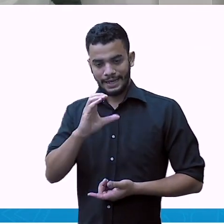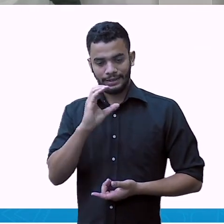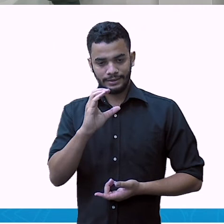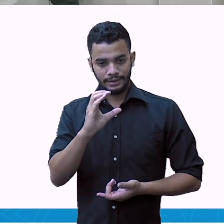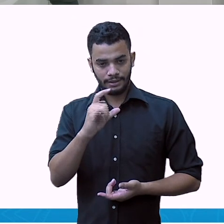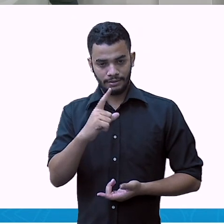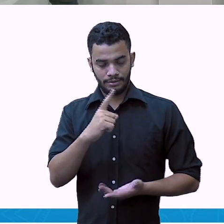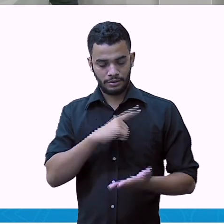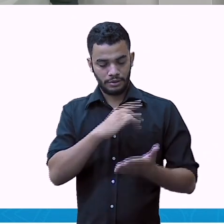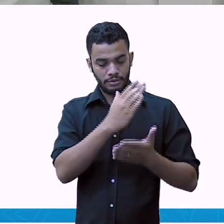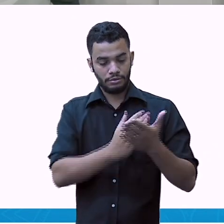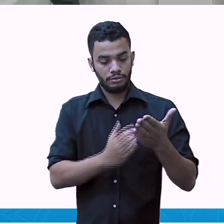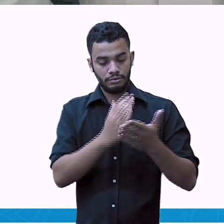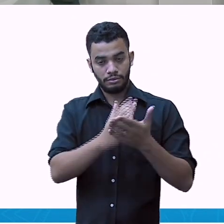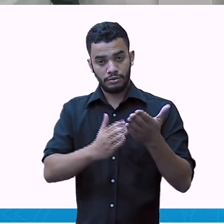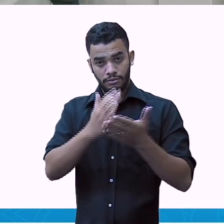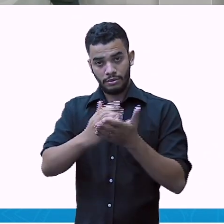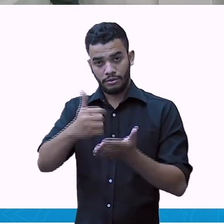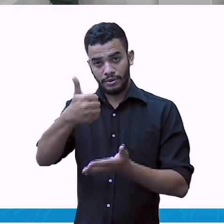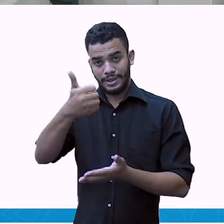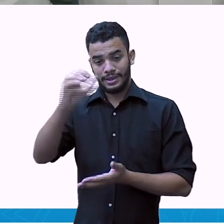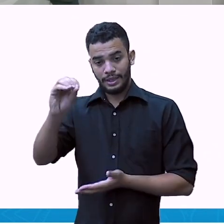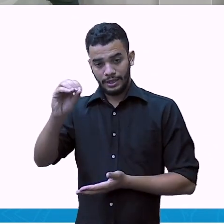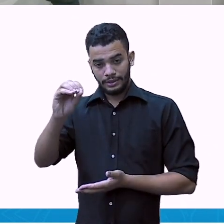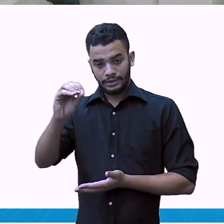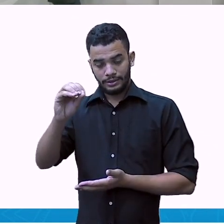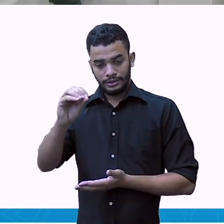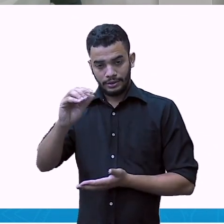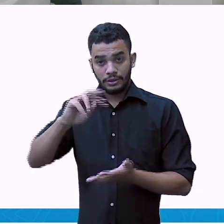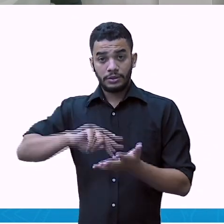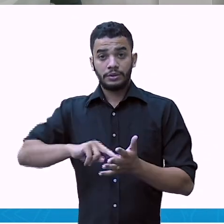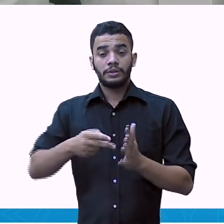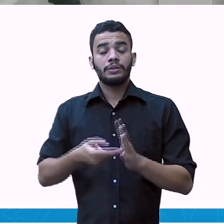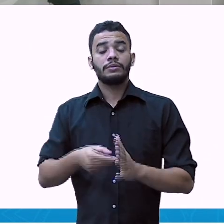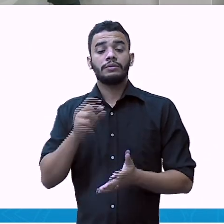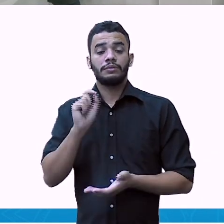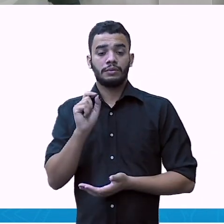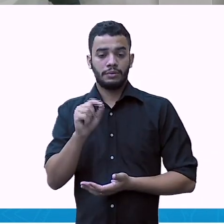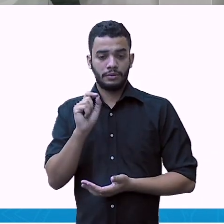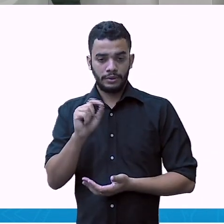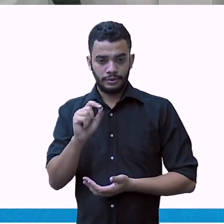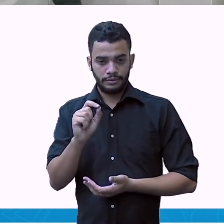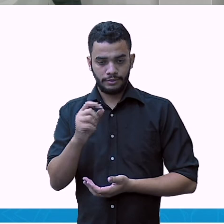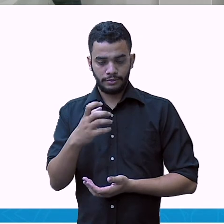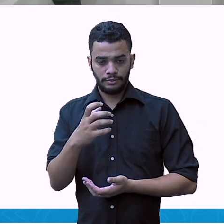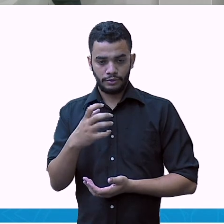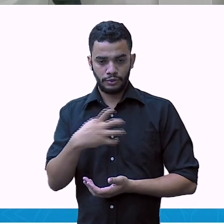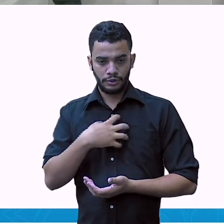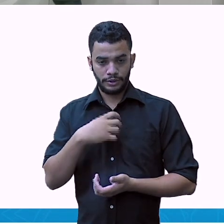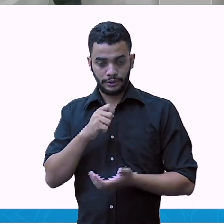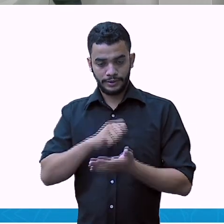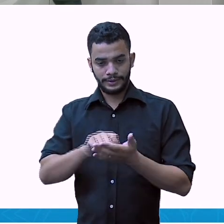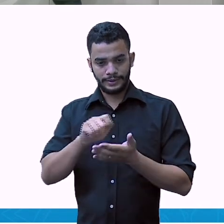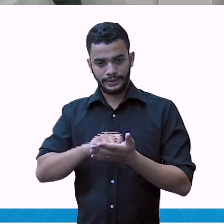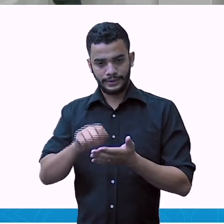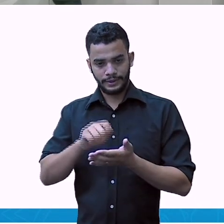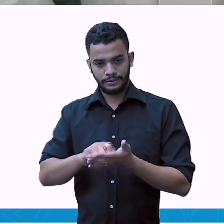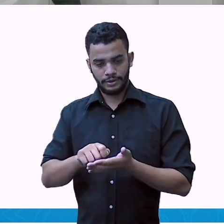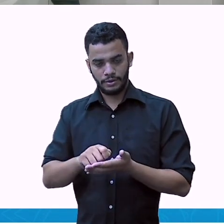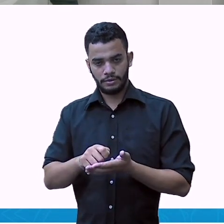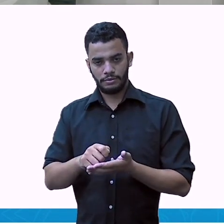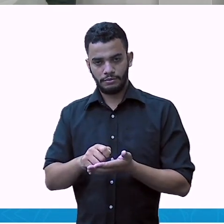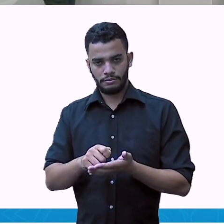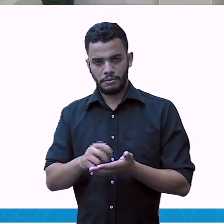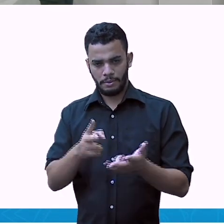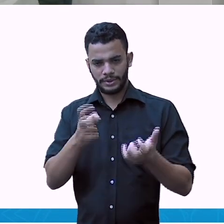pode ter um número após a minha vírgula, um algarismo após a minha vírgula. Na letra C, tinha 2